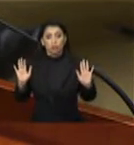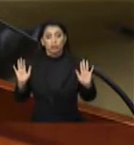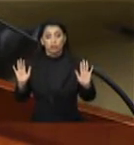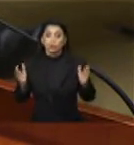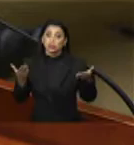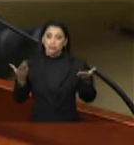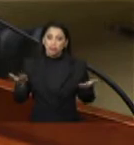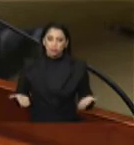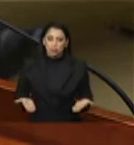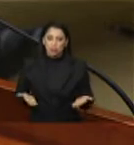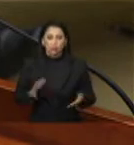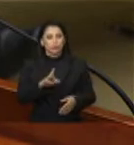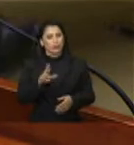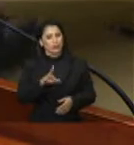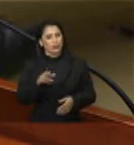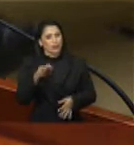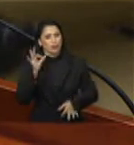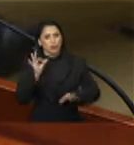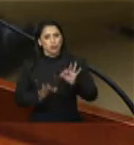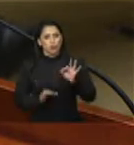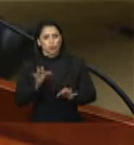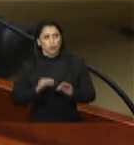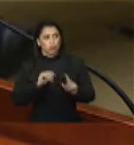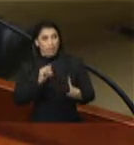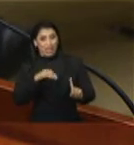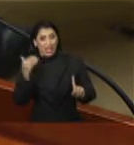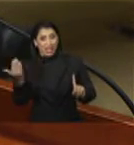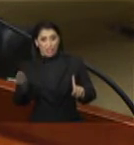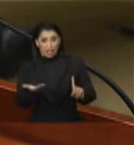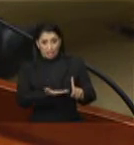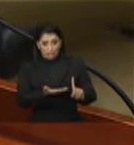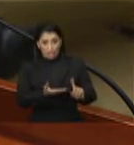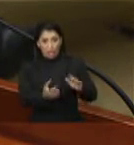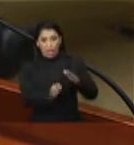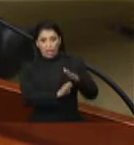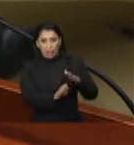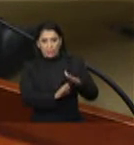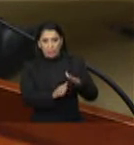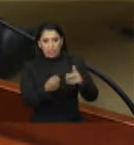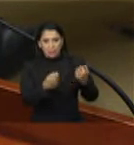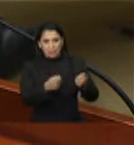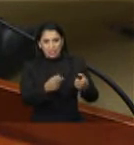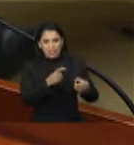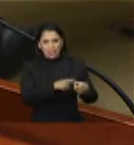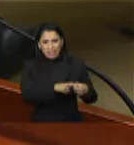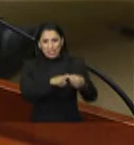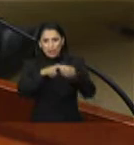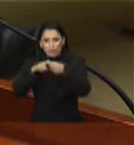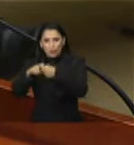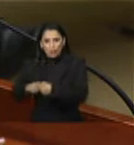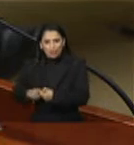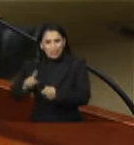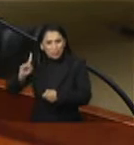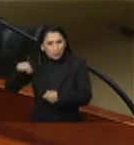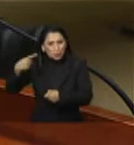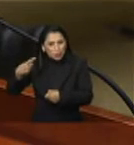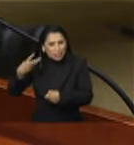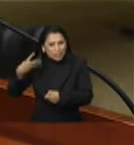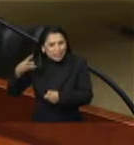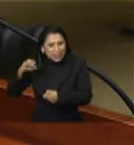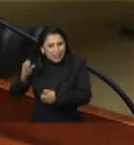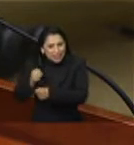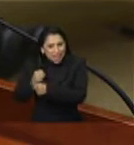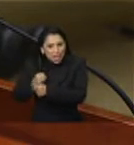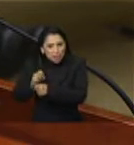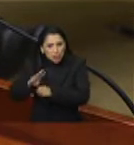finalmente é injusto que a ré Paranapanema tem que devolver depois de tantos anos 30 anos